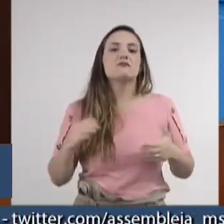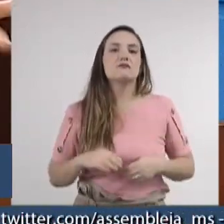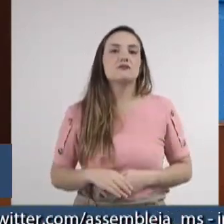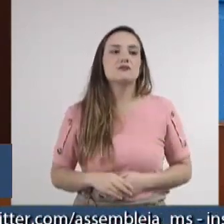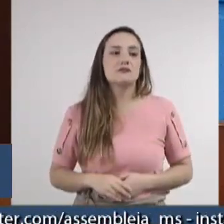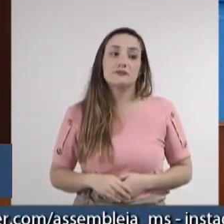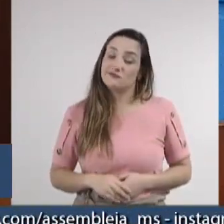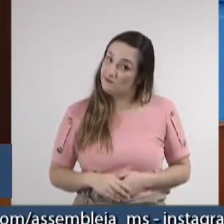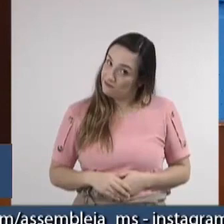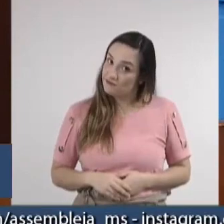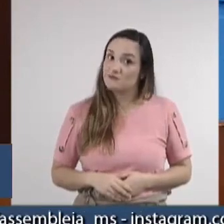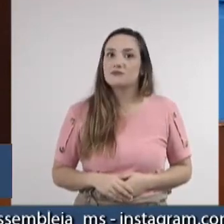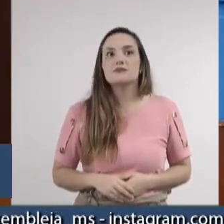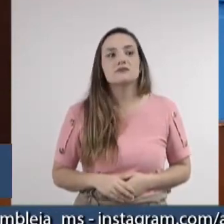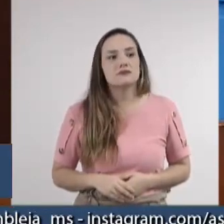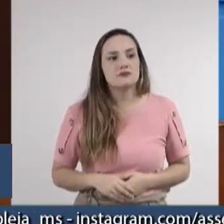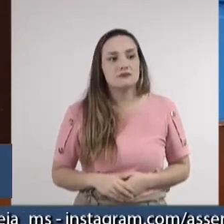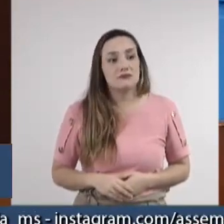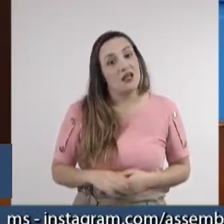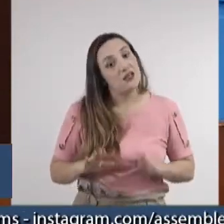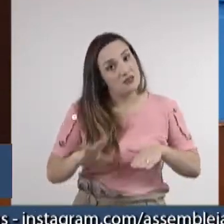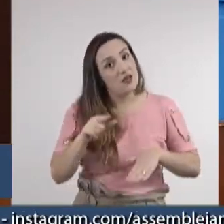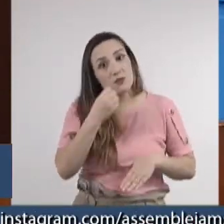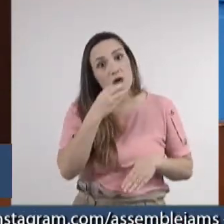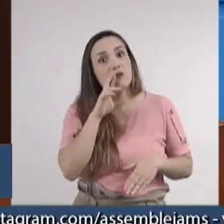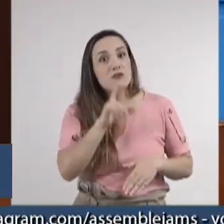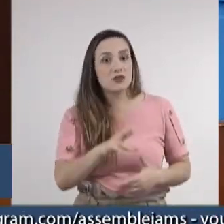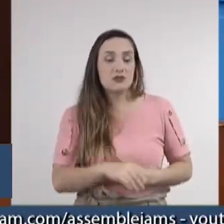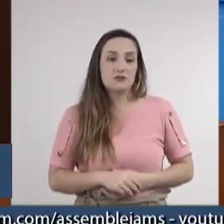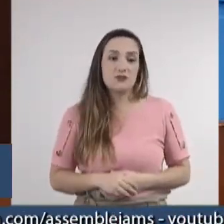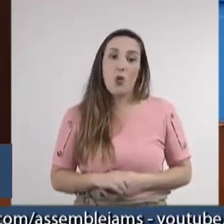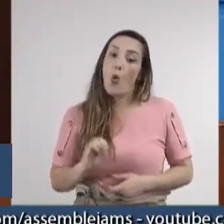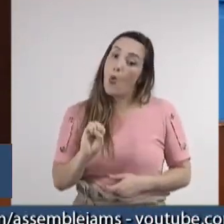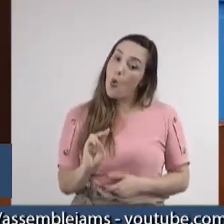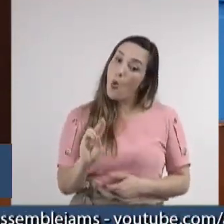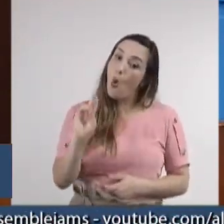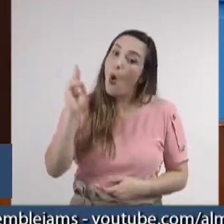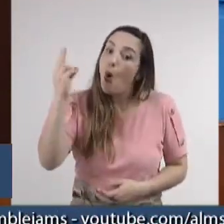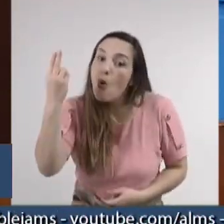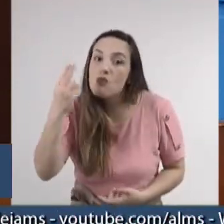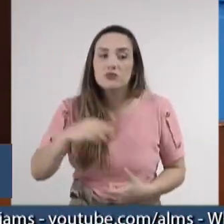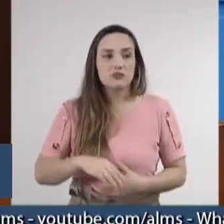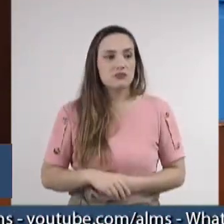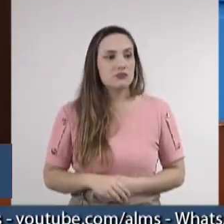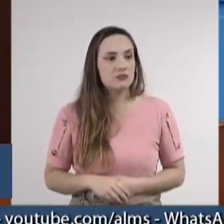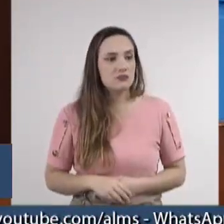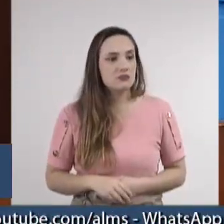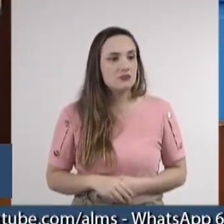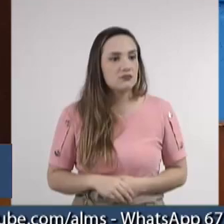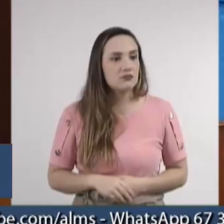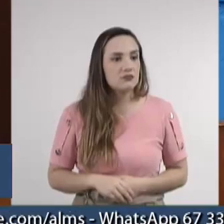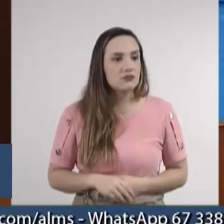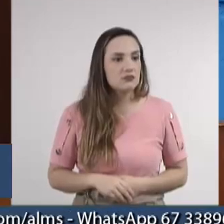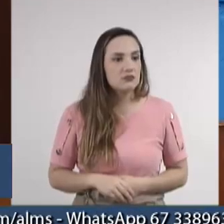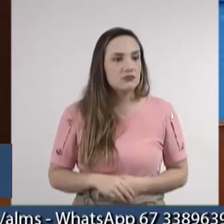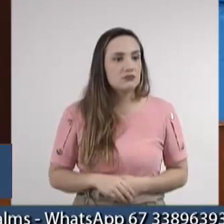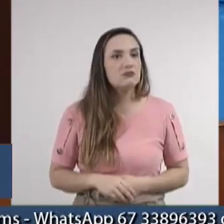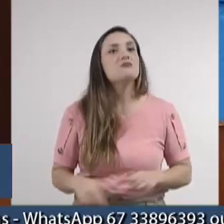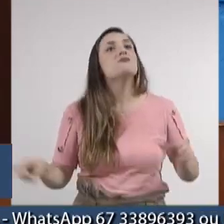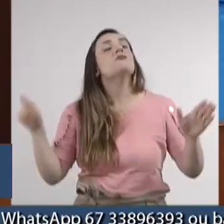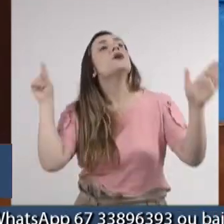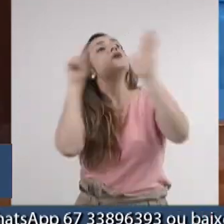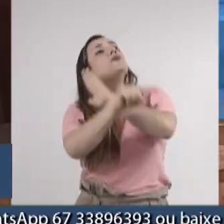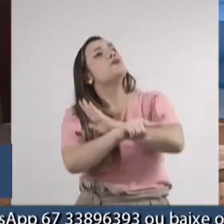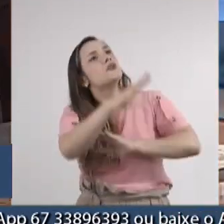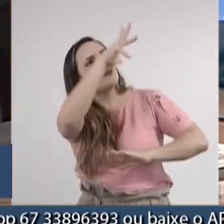talvez a grande saída nossa possa ser essa. Ou então, irmos lá no Mato Grosso saber qual que